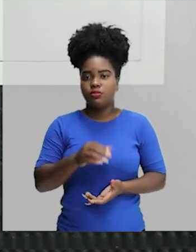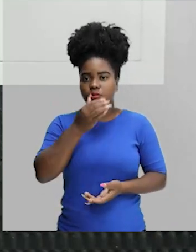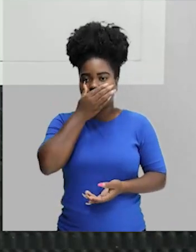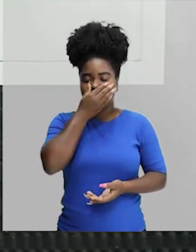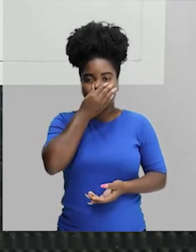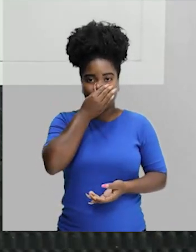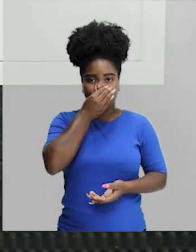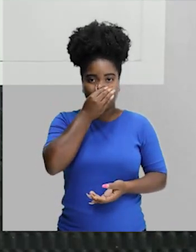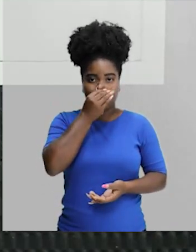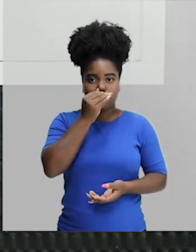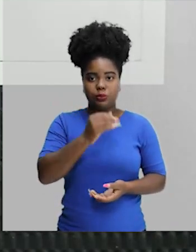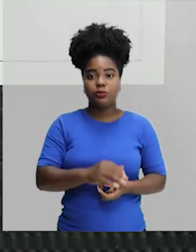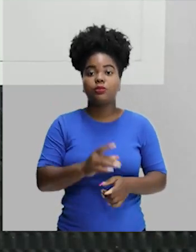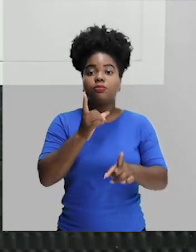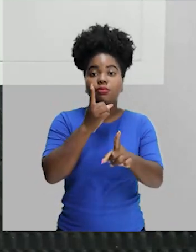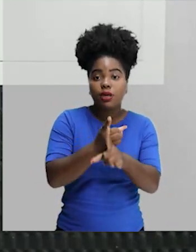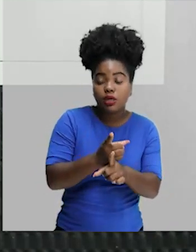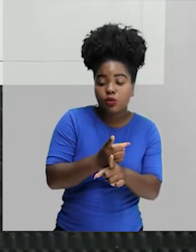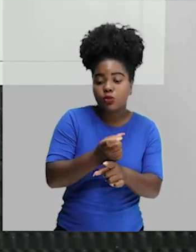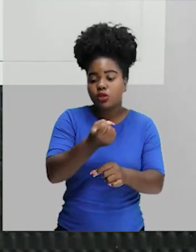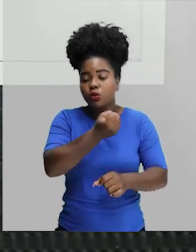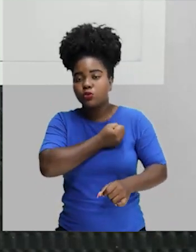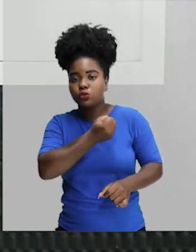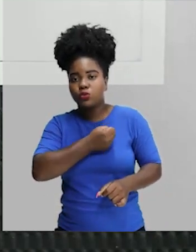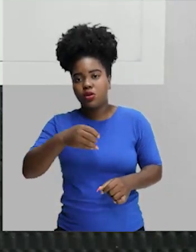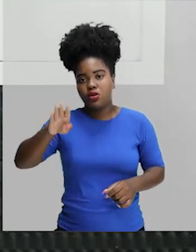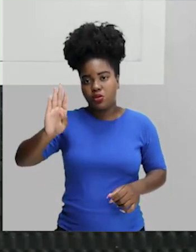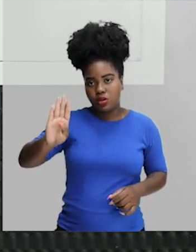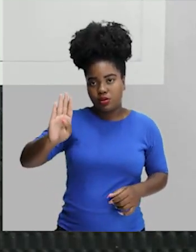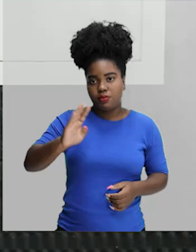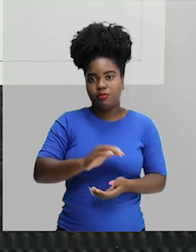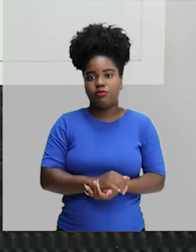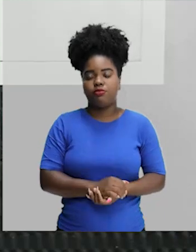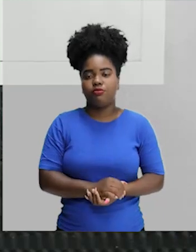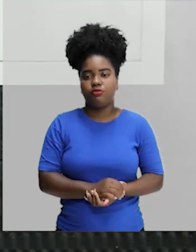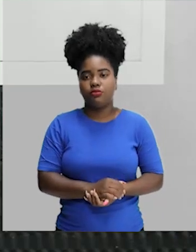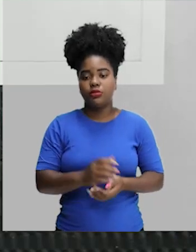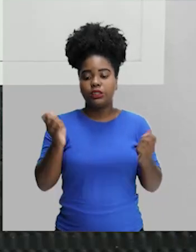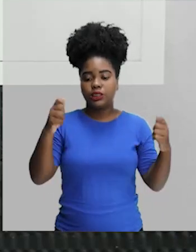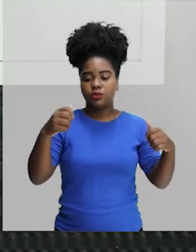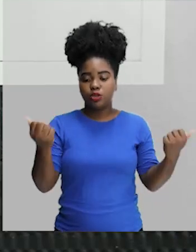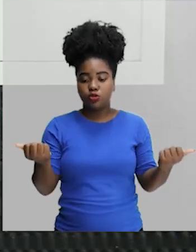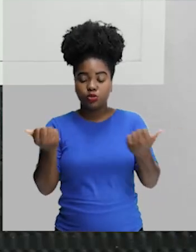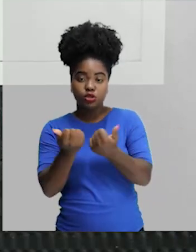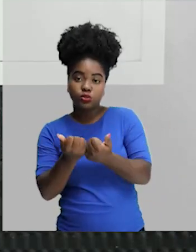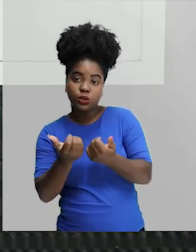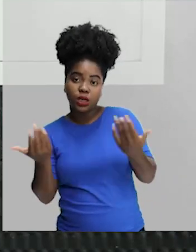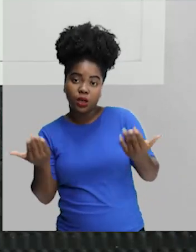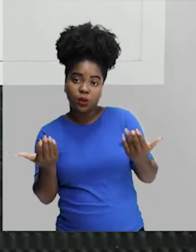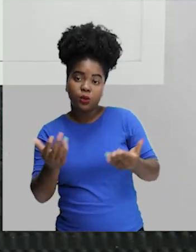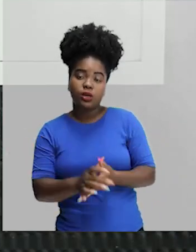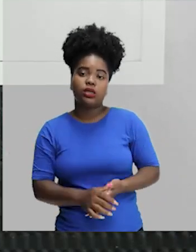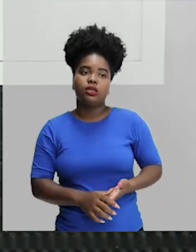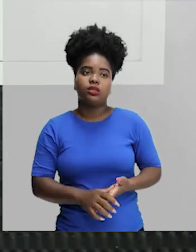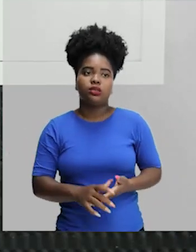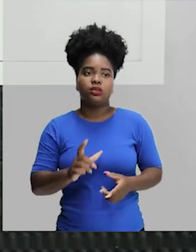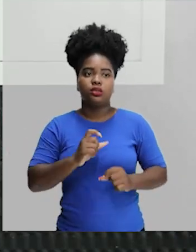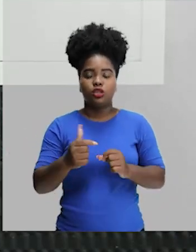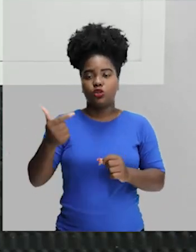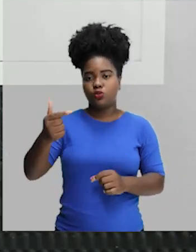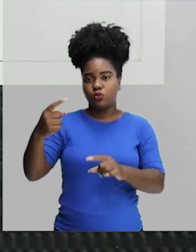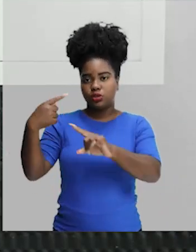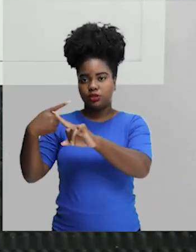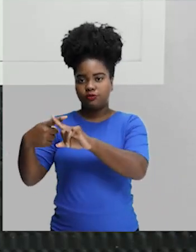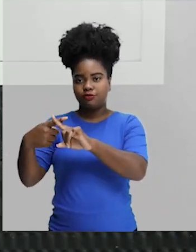Certo? Para encontrar o valor de B, você pode substituir aqui, ó. Vai ficar 2